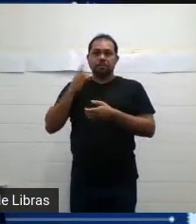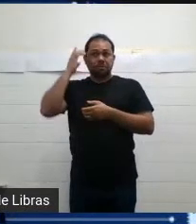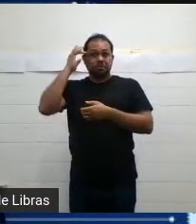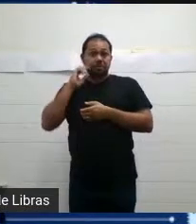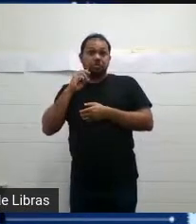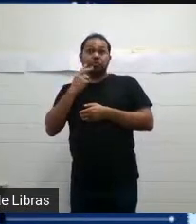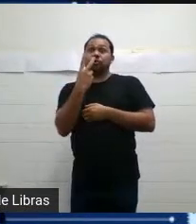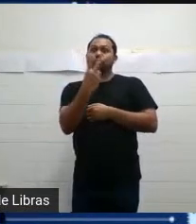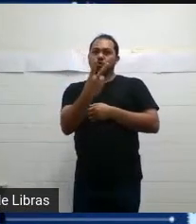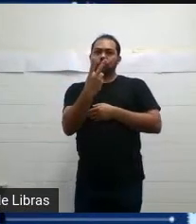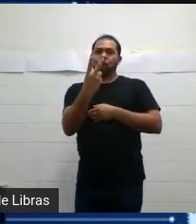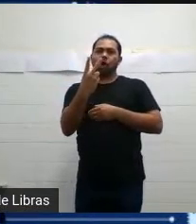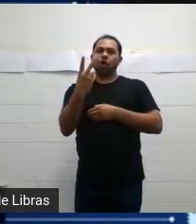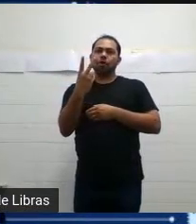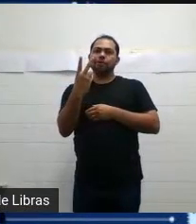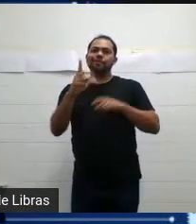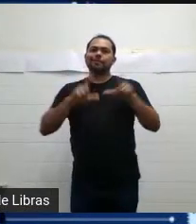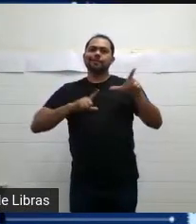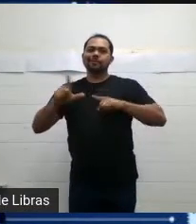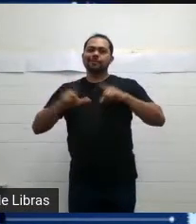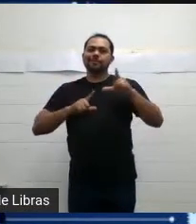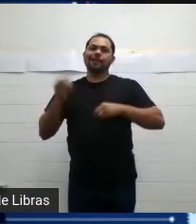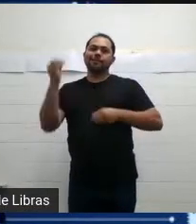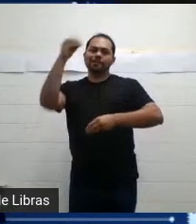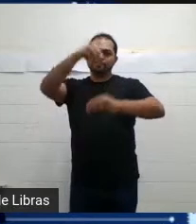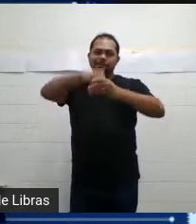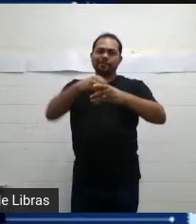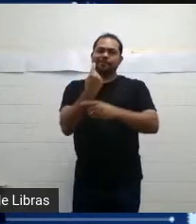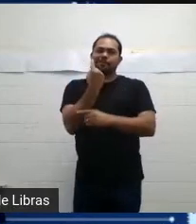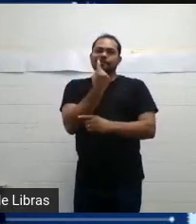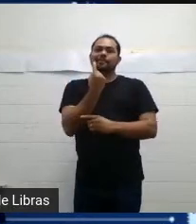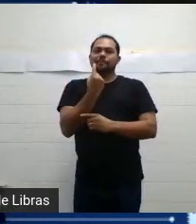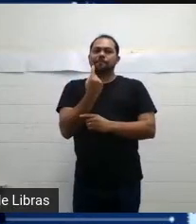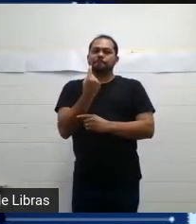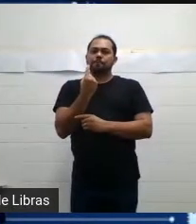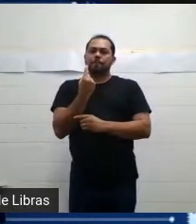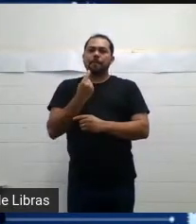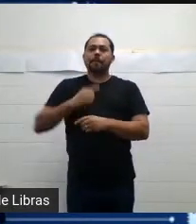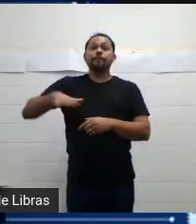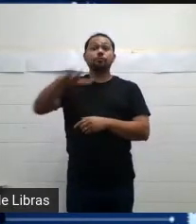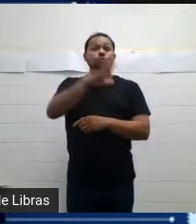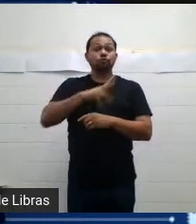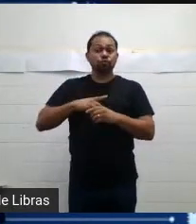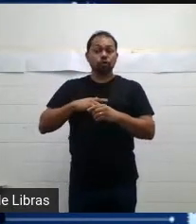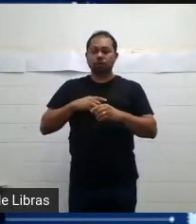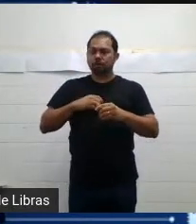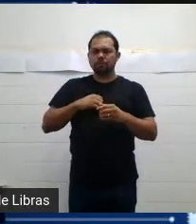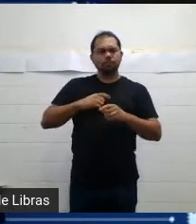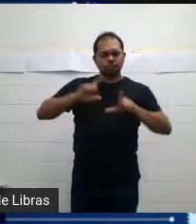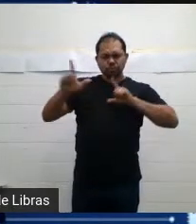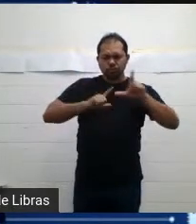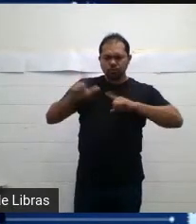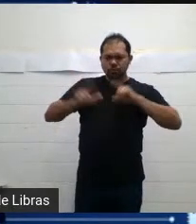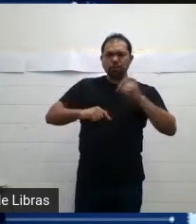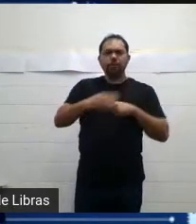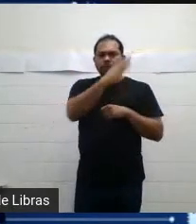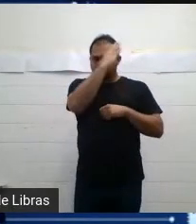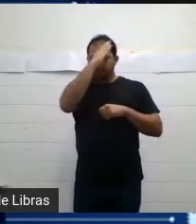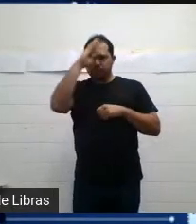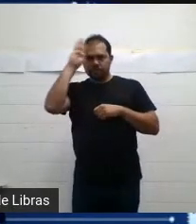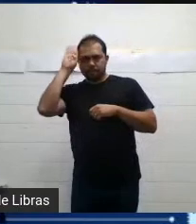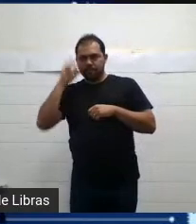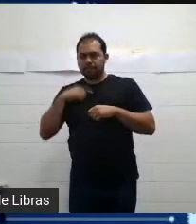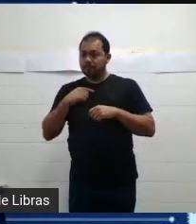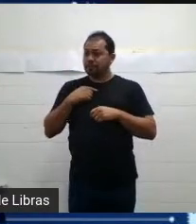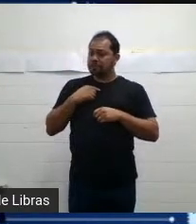um. Geralmente, no mestrado acadêmico, a gente tem que elaborar só a dissertação, se elabora, pronto, né? Apresenta.